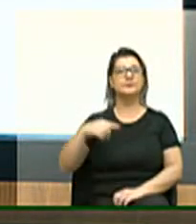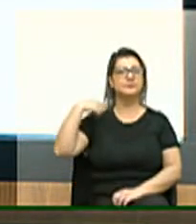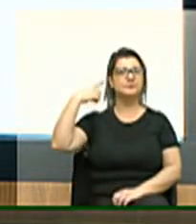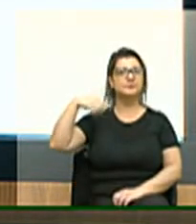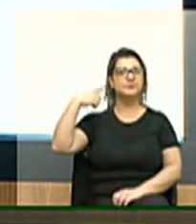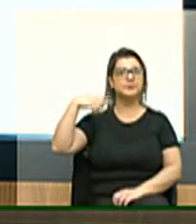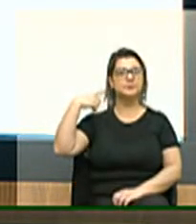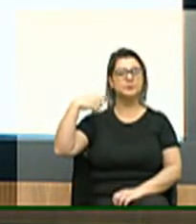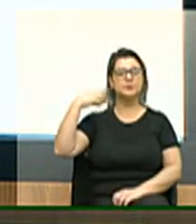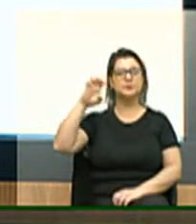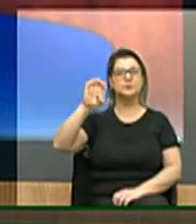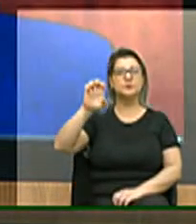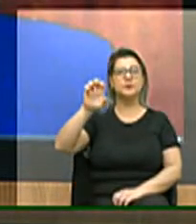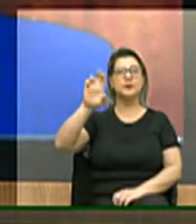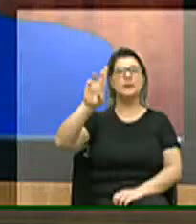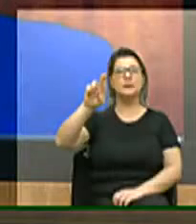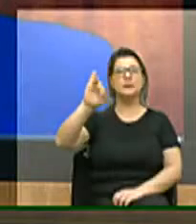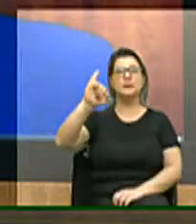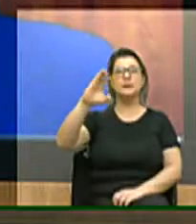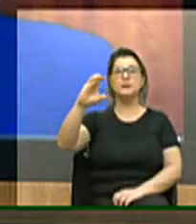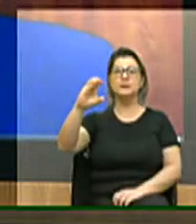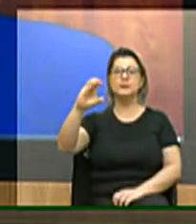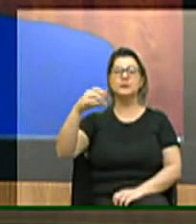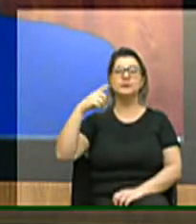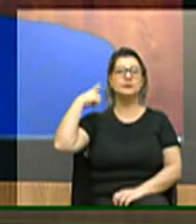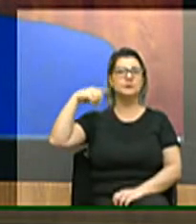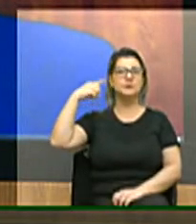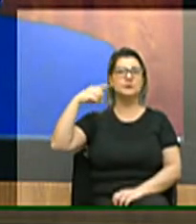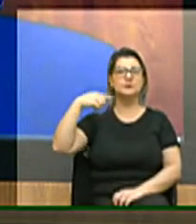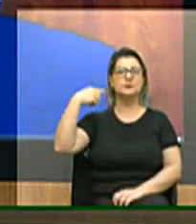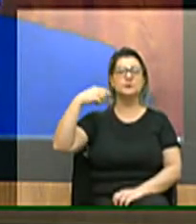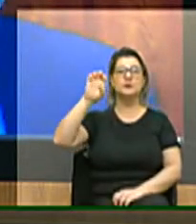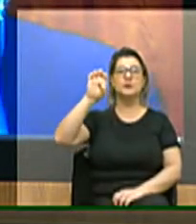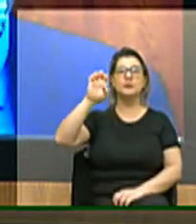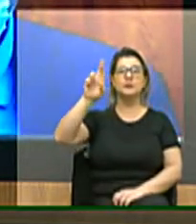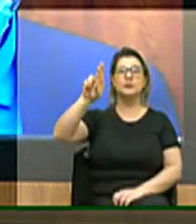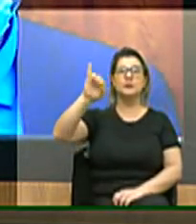Deputado Eric Lins. Deputado Nerio Carteiro.